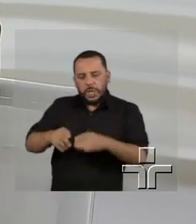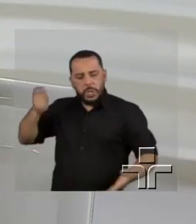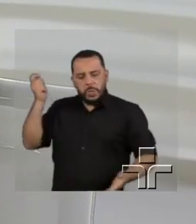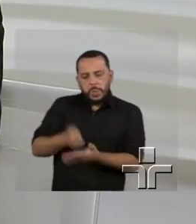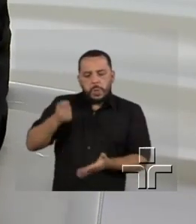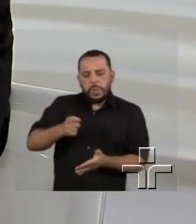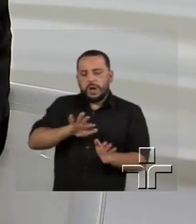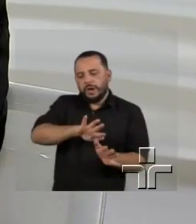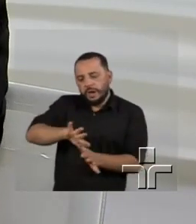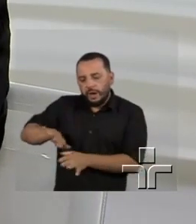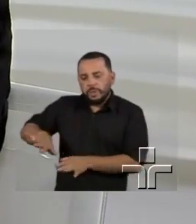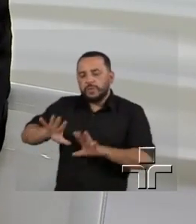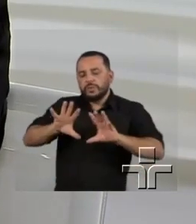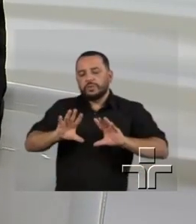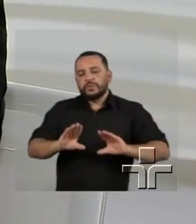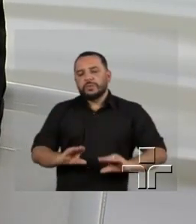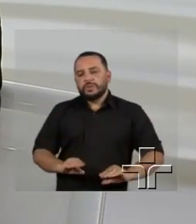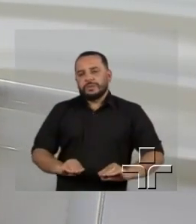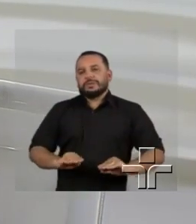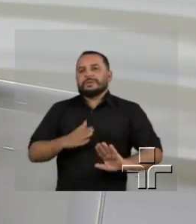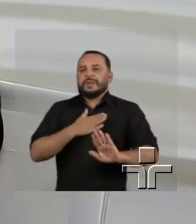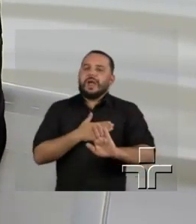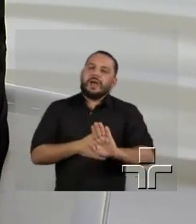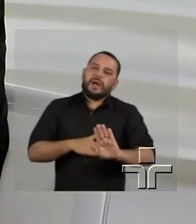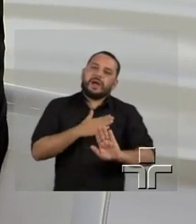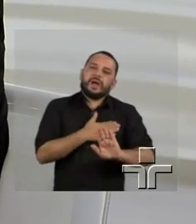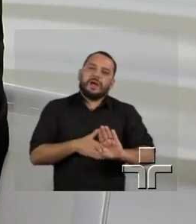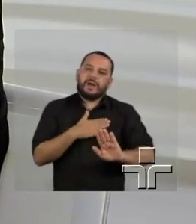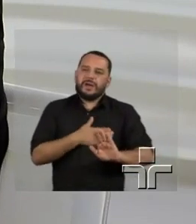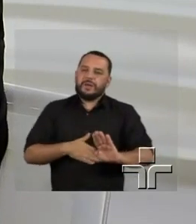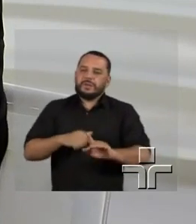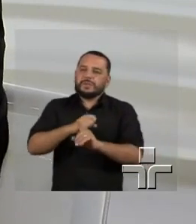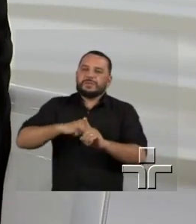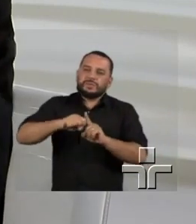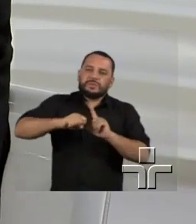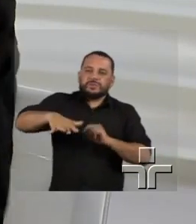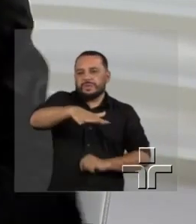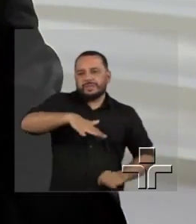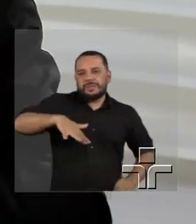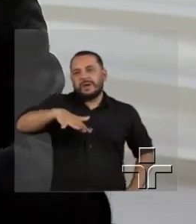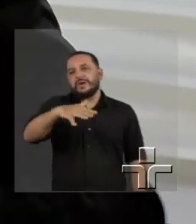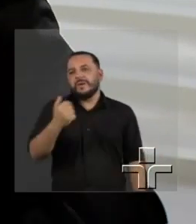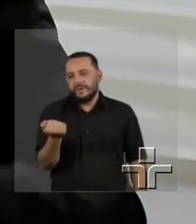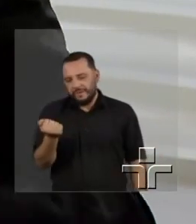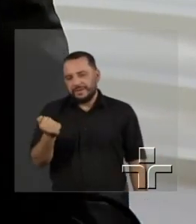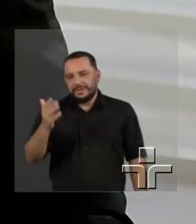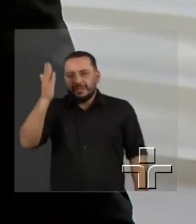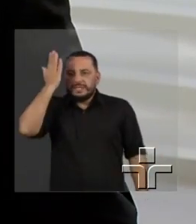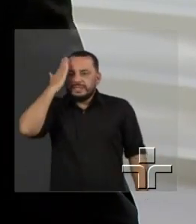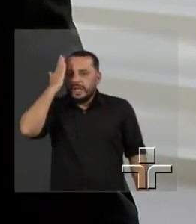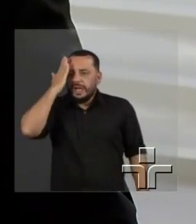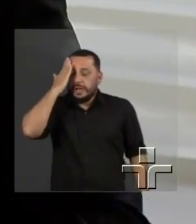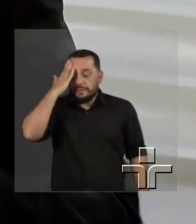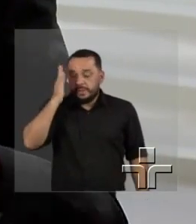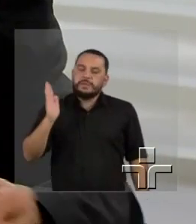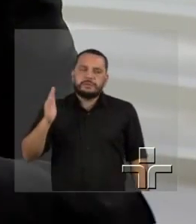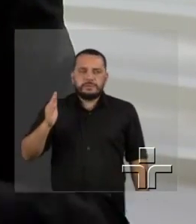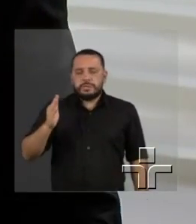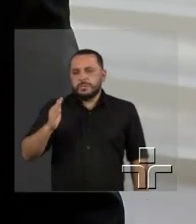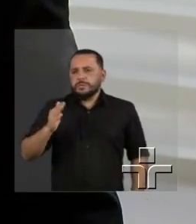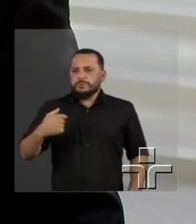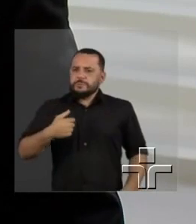desde a época lá do Fernando Collor de Mello, antes lá, eu torço para que dê certo. Tem que dar, porque se... Tá, mas como? Se